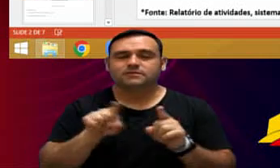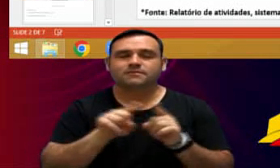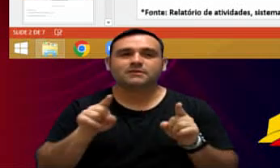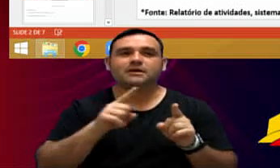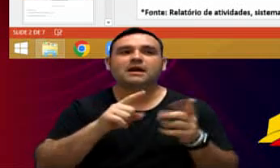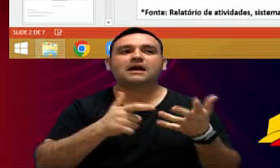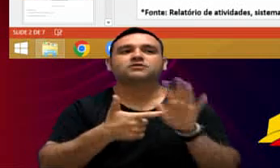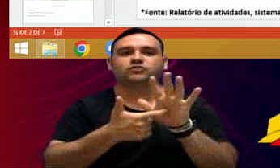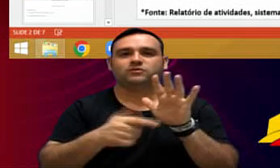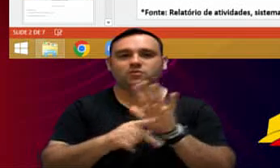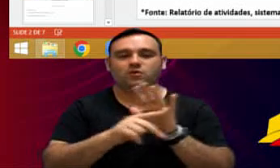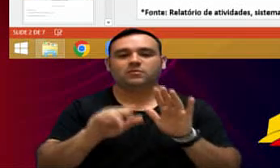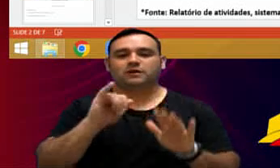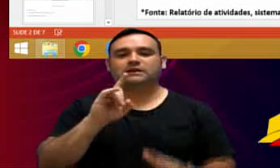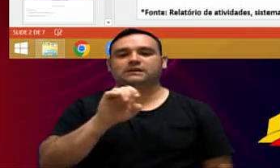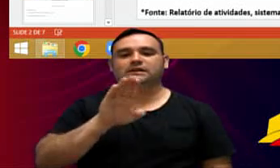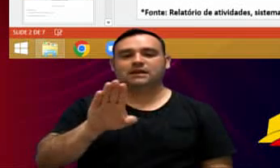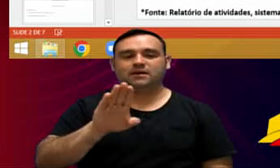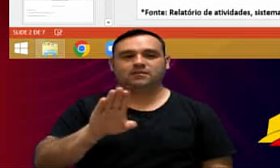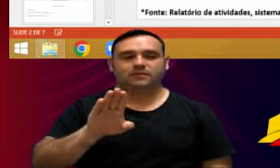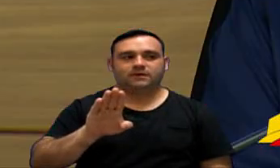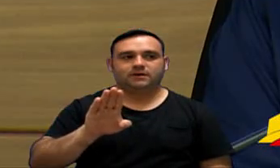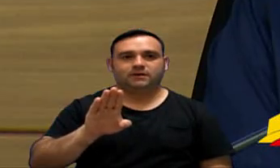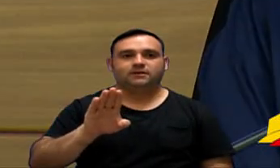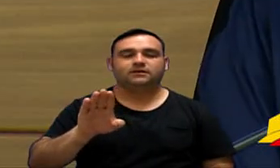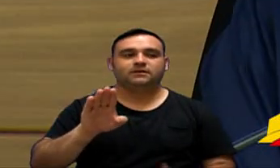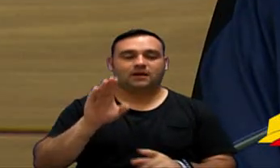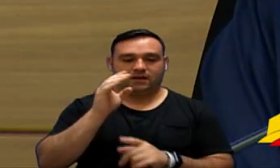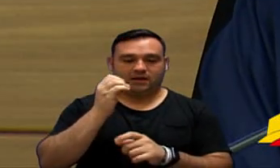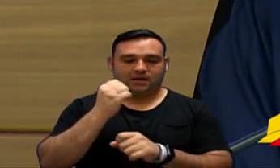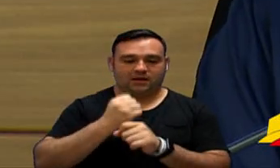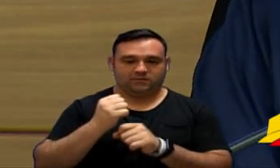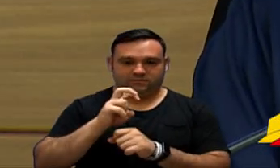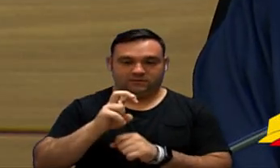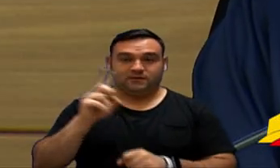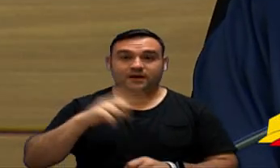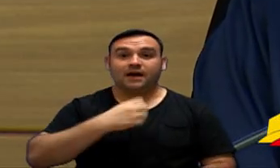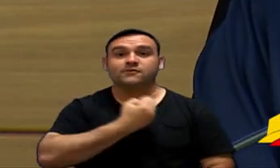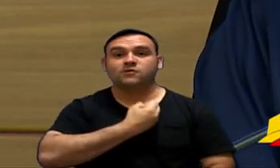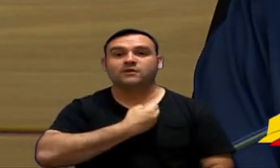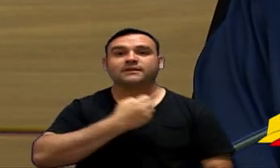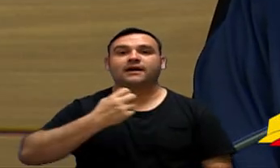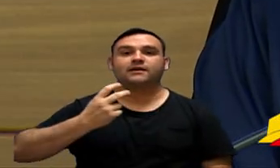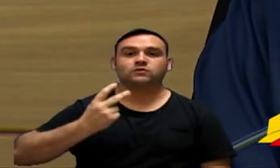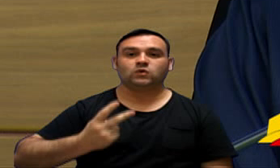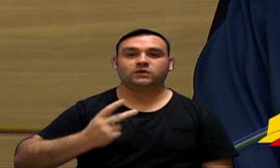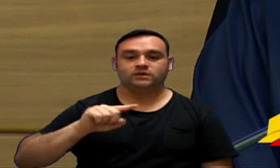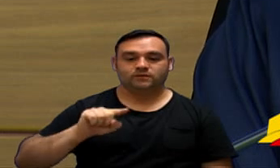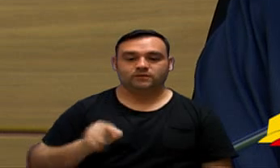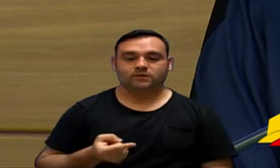nossos indicadores, né, do IDEB, do quinto ano, a nota é